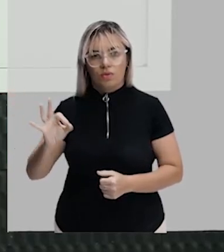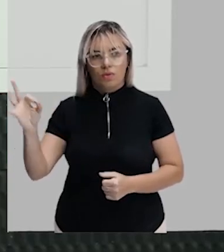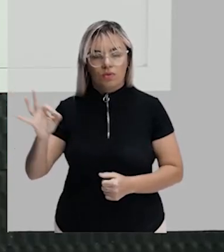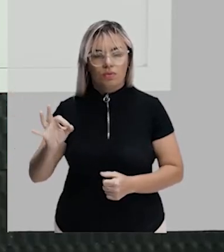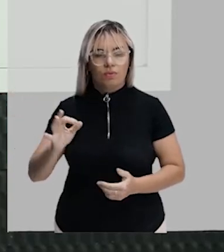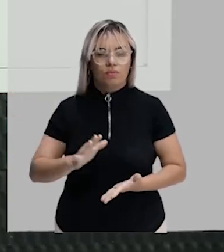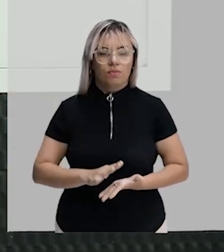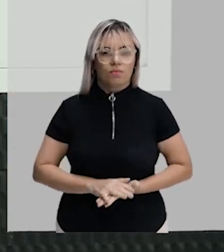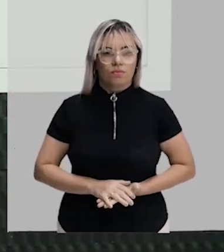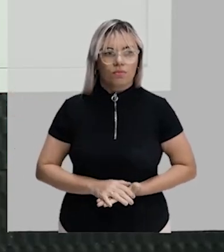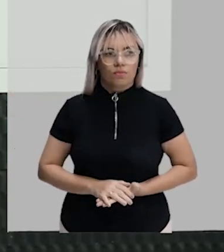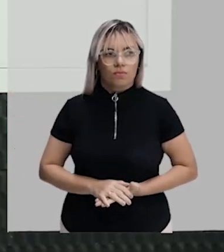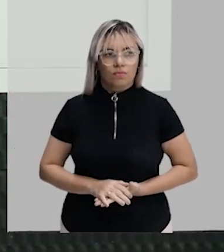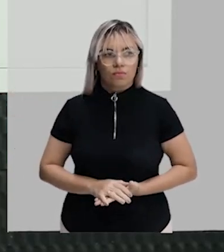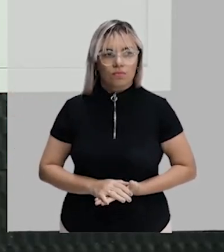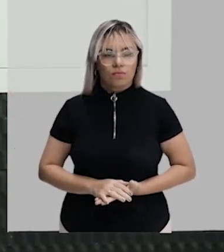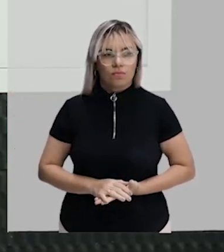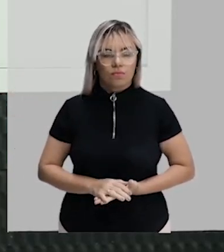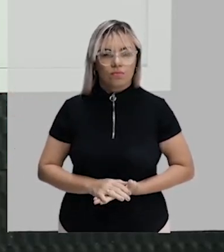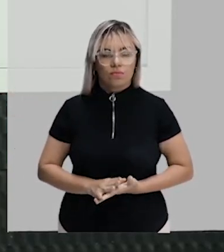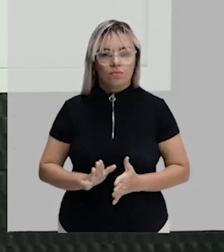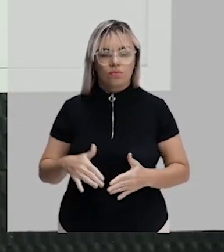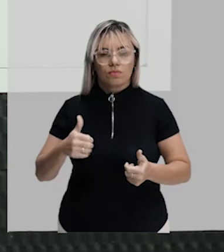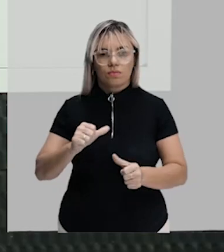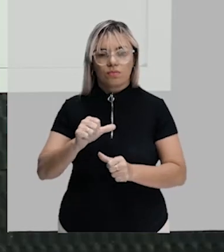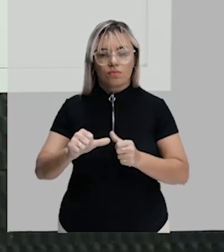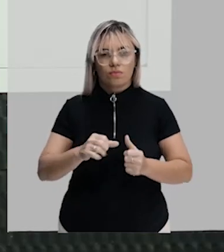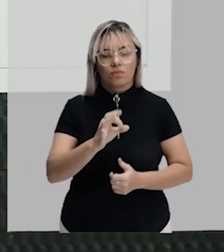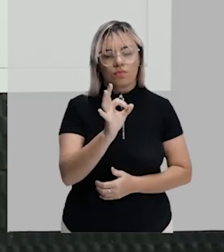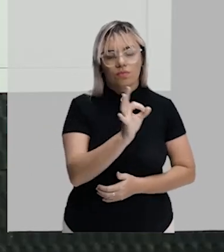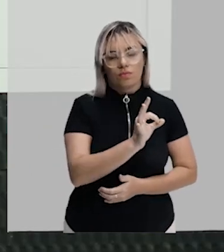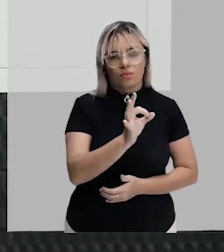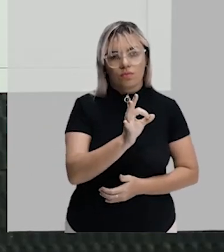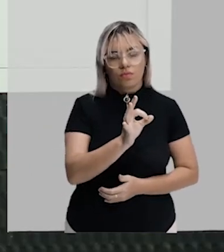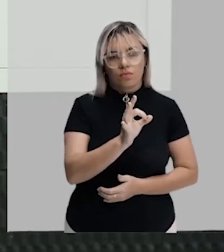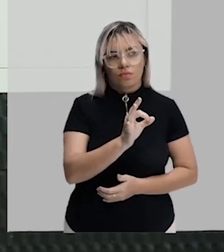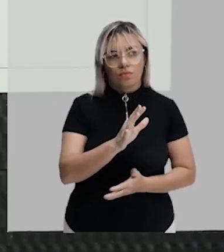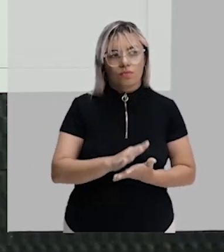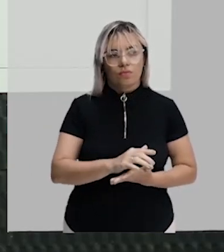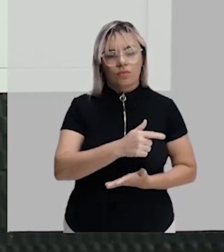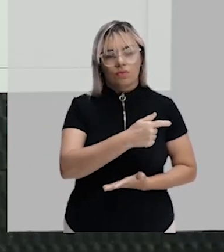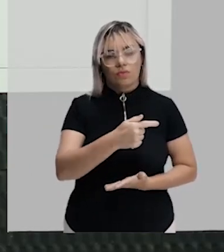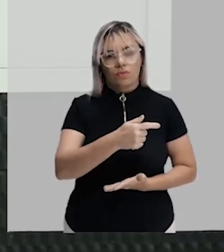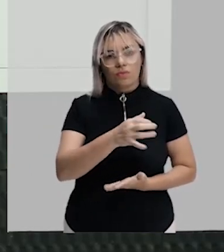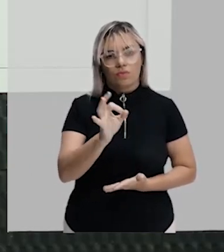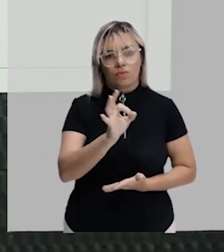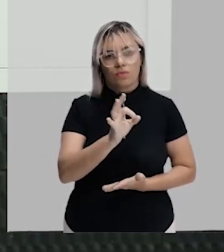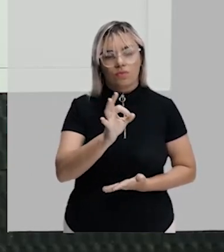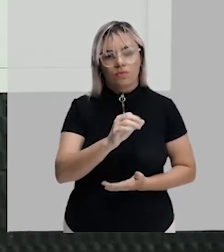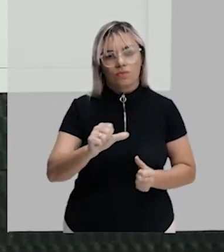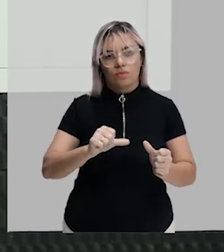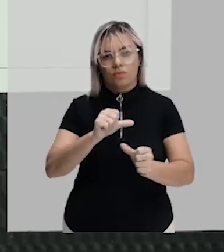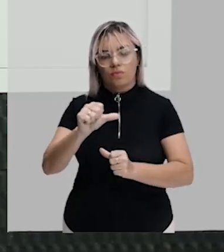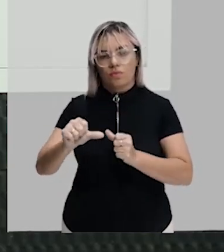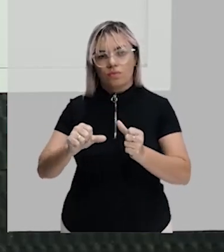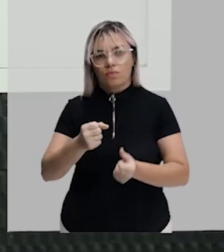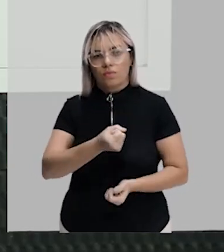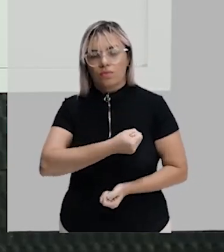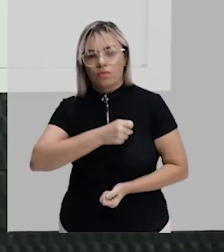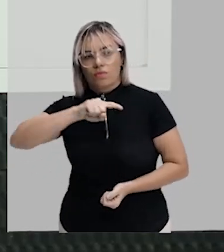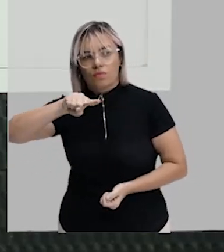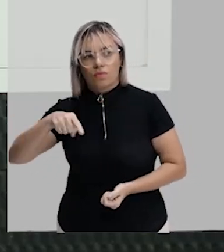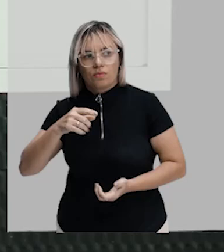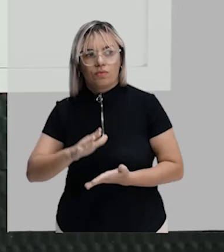certo? E transformando 77% para número decimal é